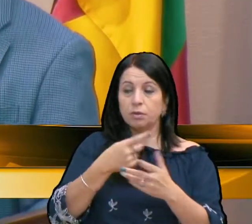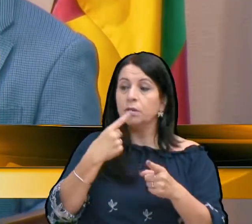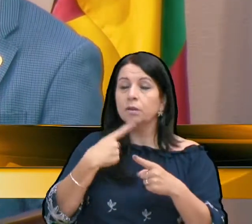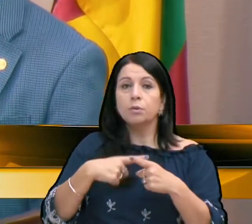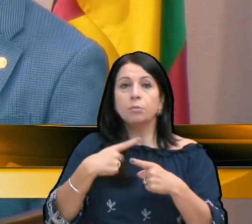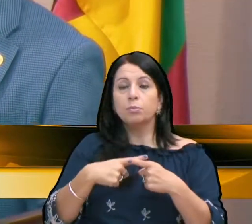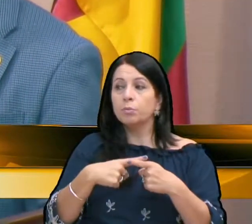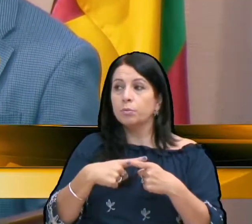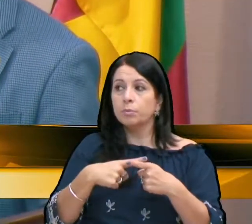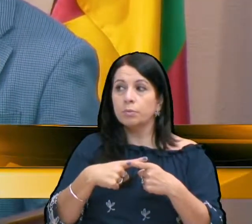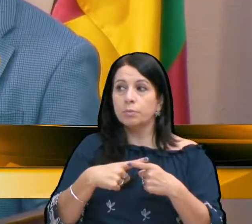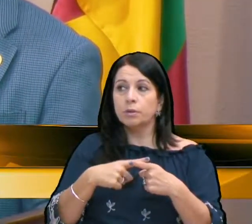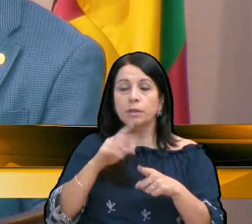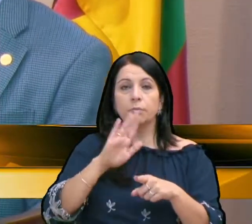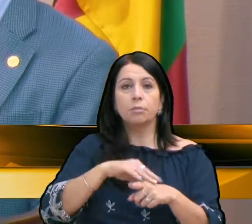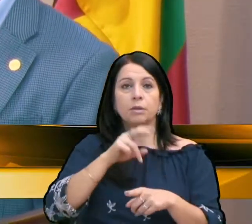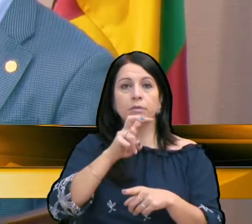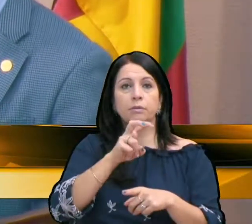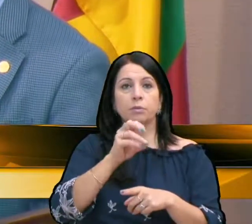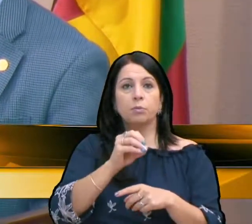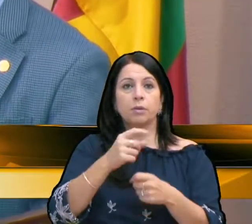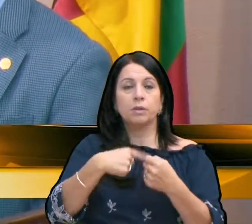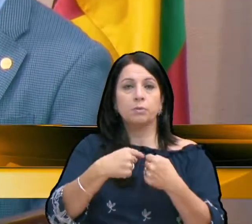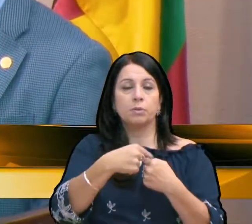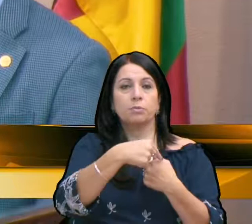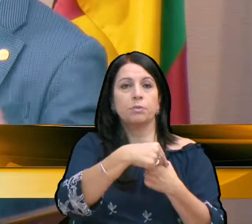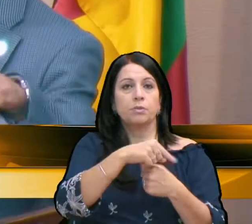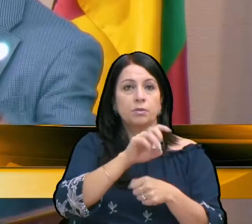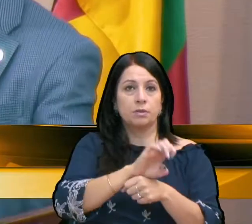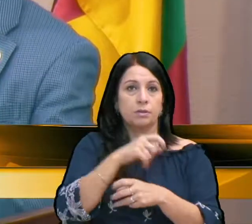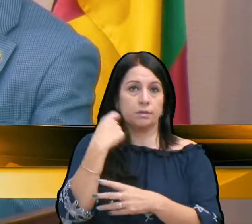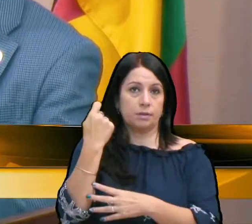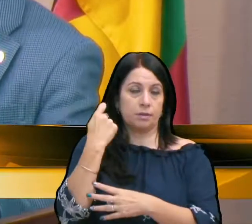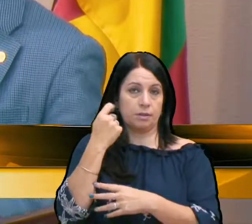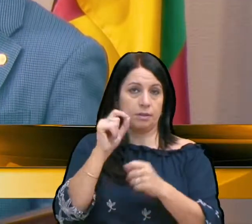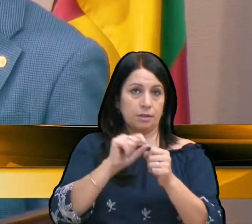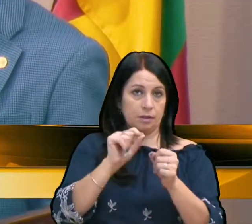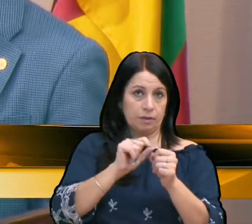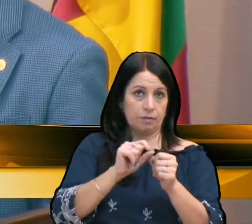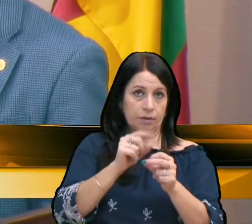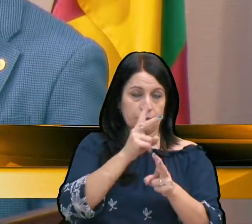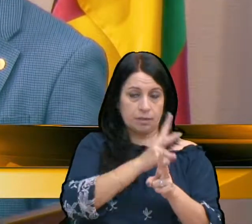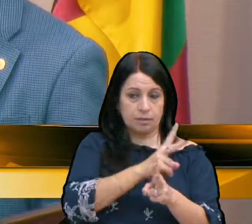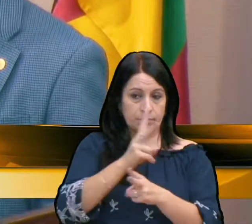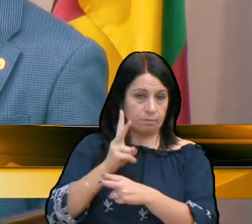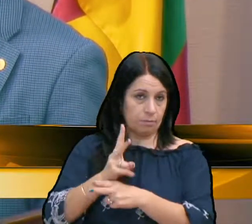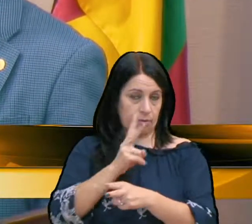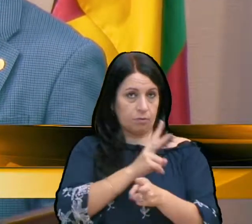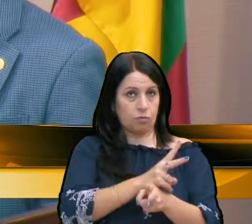que mais de 50 municípios do estado do Rio Grande do Sul que fazem esta cedência,